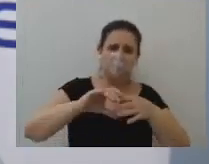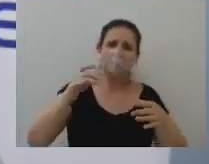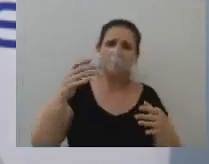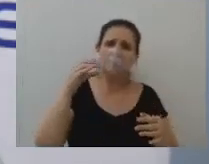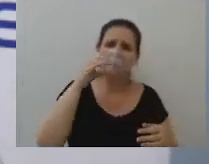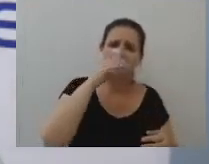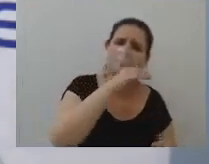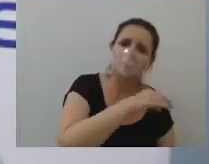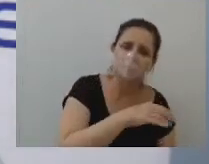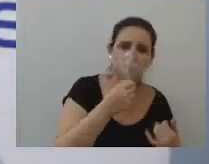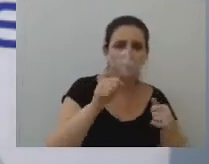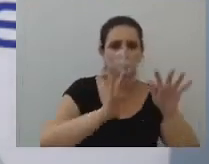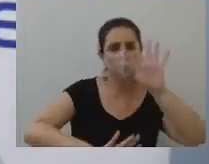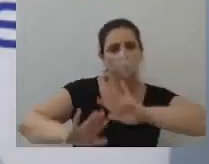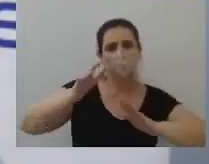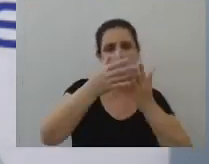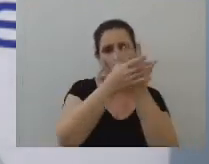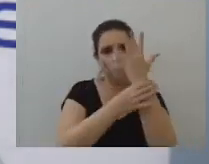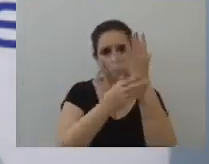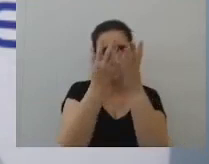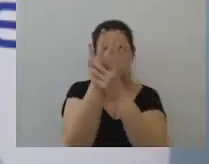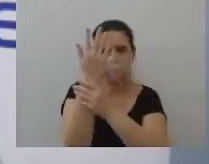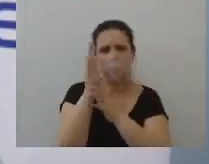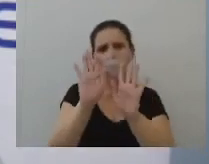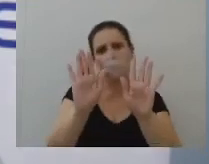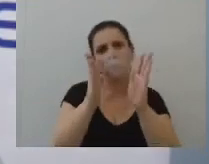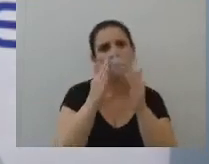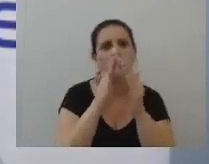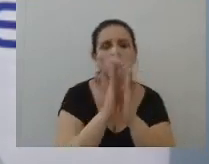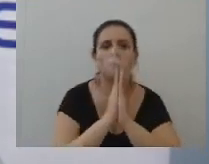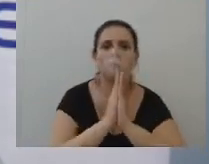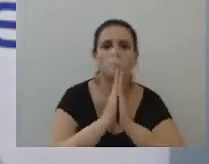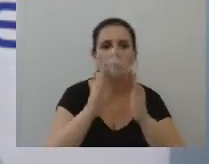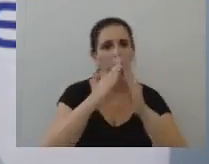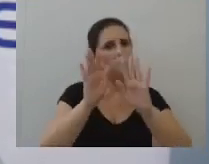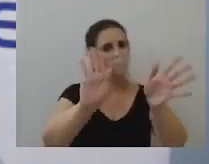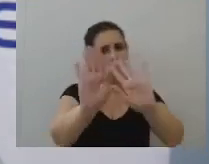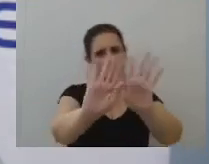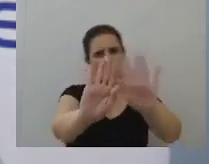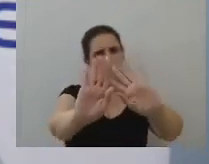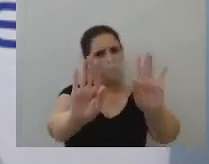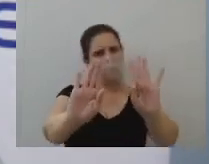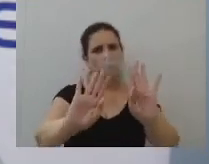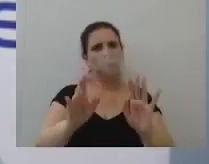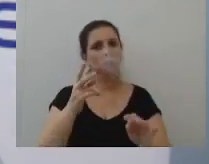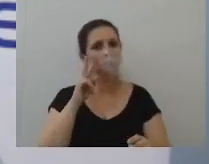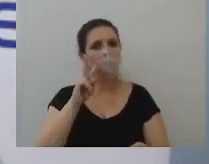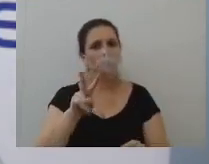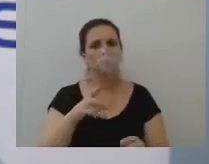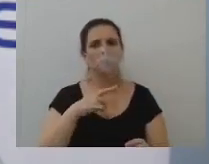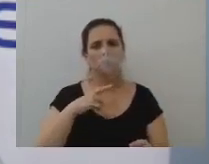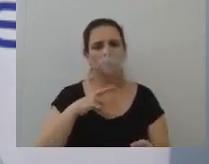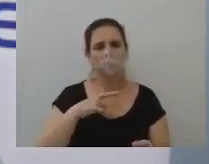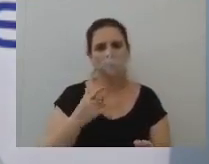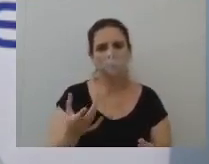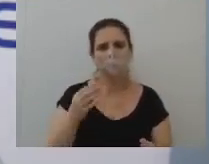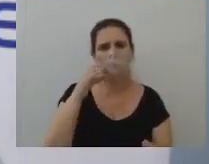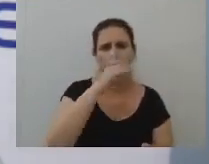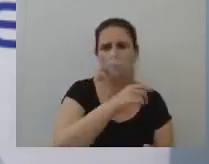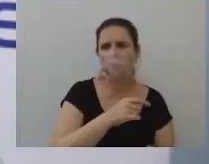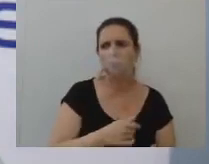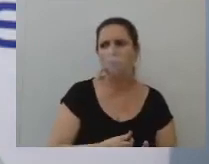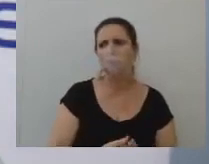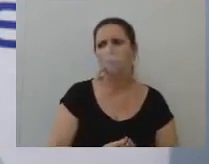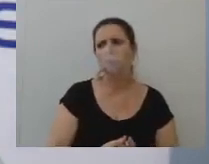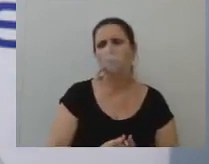tubo. E aí eu tenho, não façam isso em casa, tá certo? Tem que ter uma agilidade. Eu tenho aqui um maçarico, e com